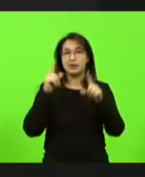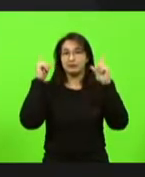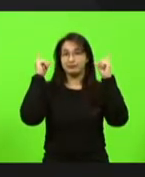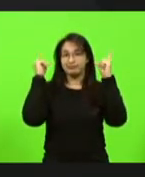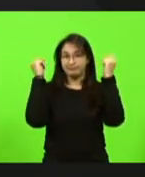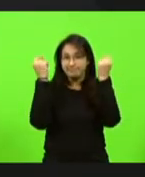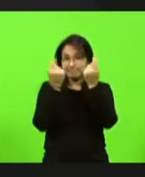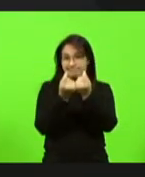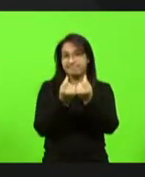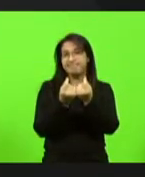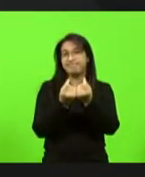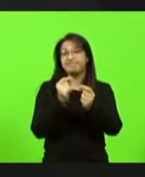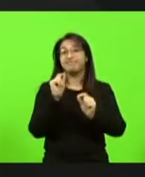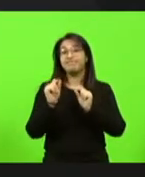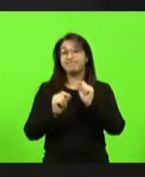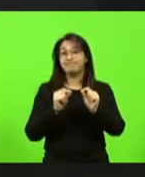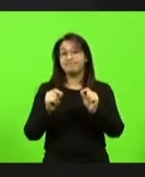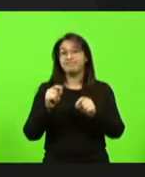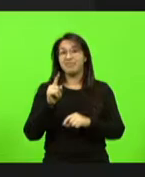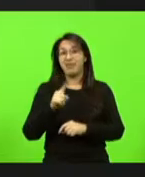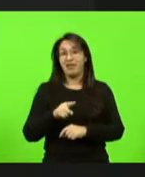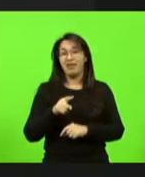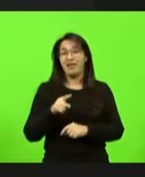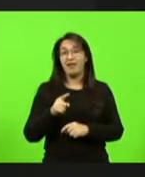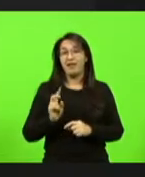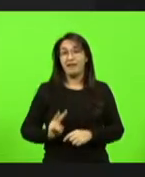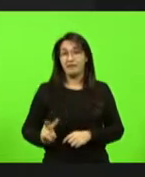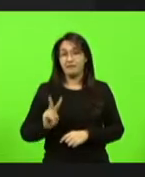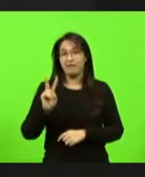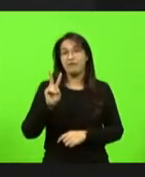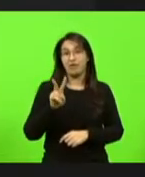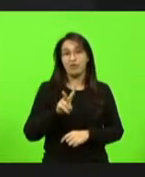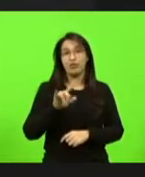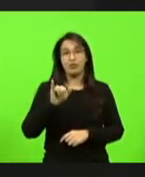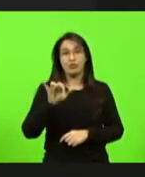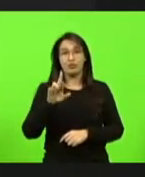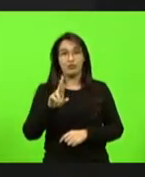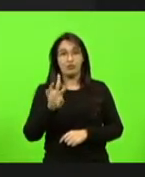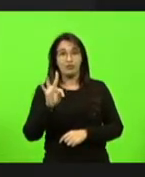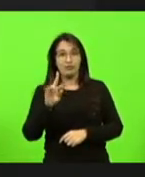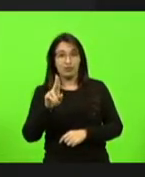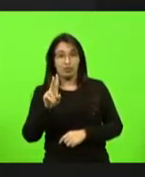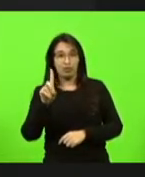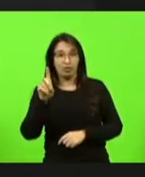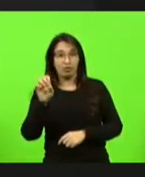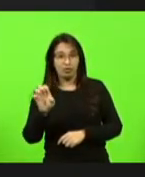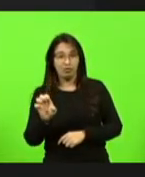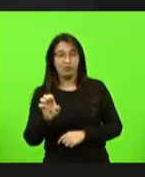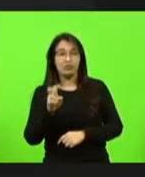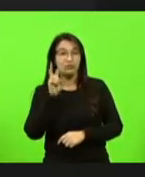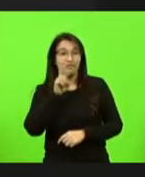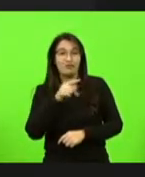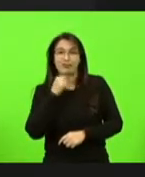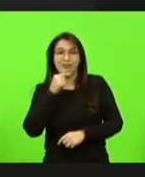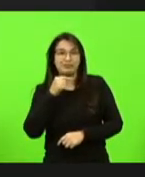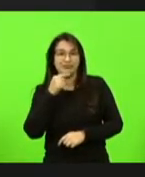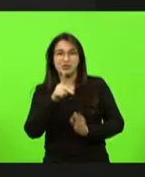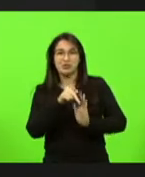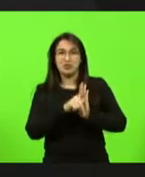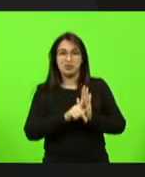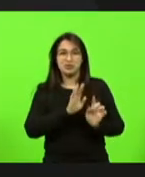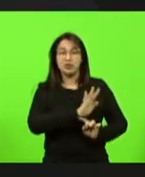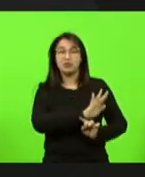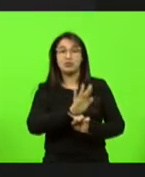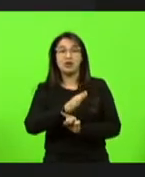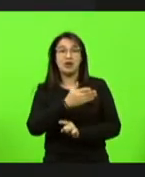A virtuosidade. Valores como esses, mas que infelizmente nós não estamos vendo agora num projeto que deveria beneficiar as pessoas, dar a